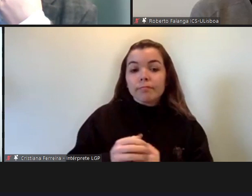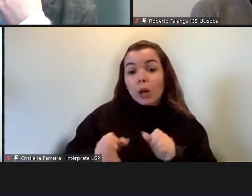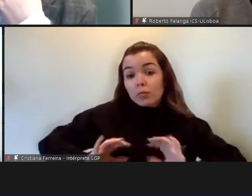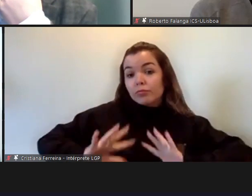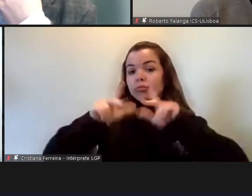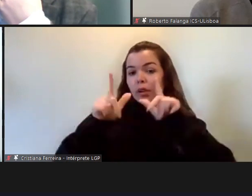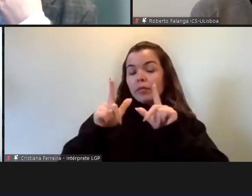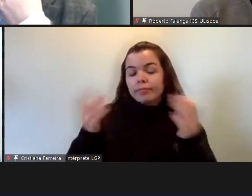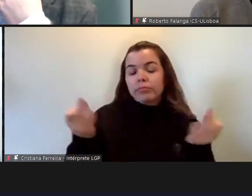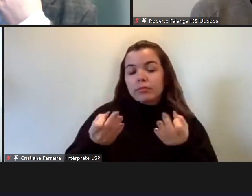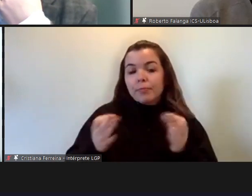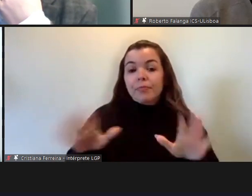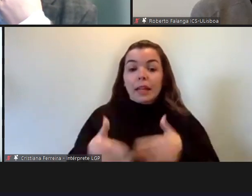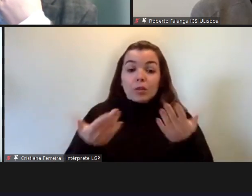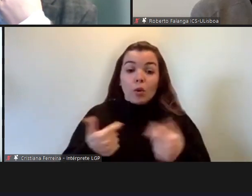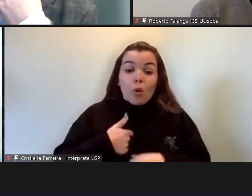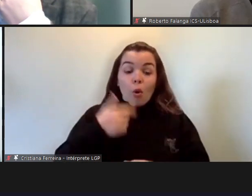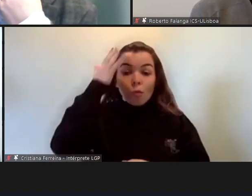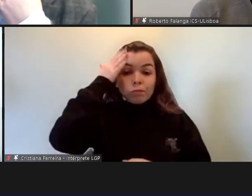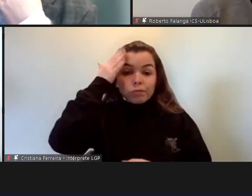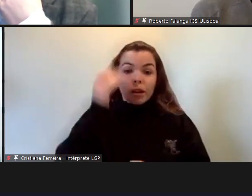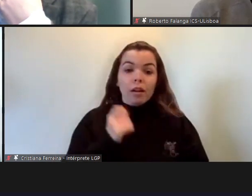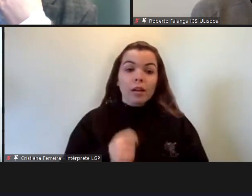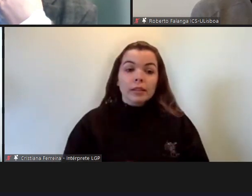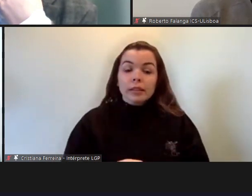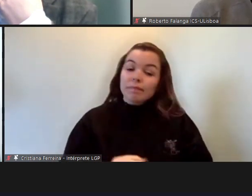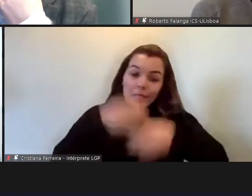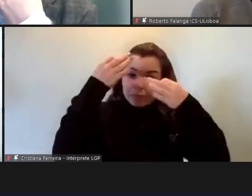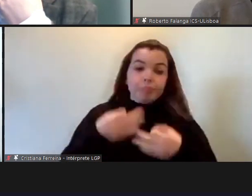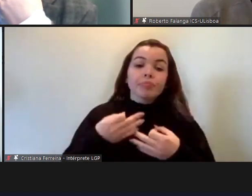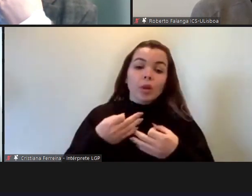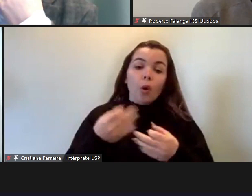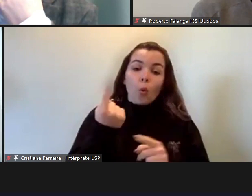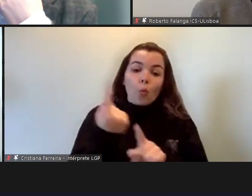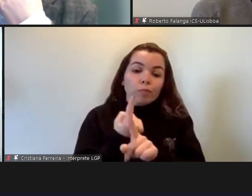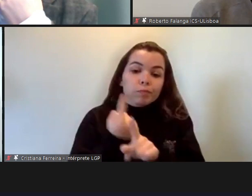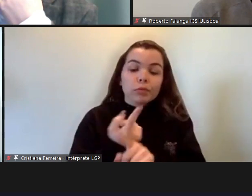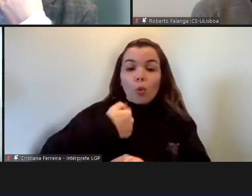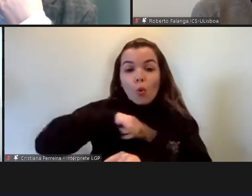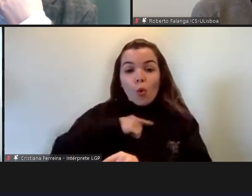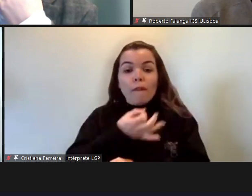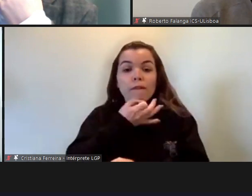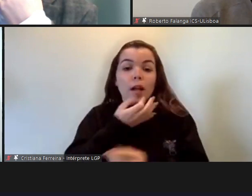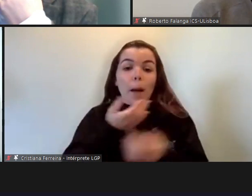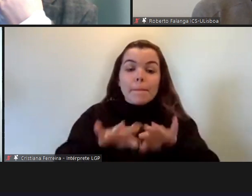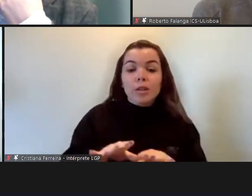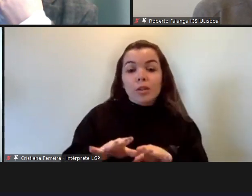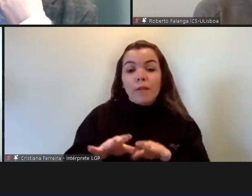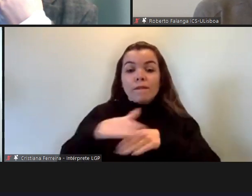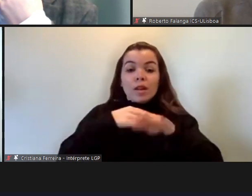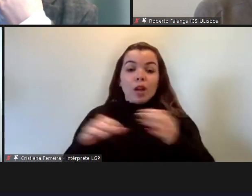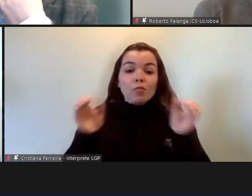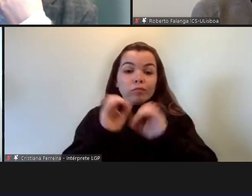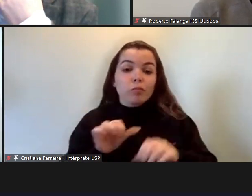desenvolvem. Portanto, se calhar seria é de certeza uma coisa que estamos a falar na Comissão, mas ainda não fizemos nada